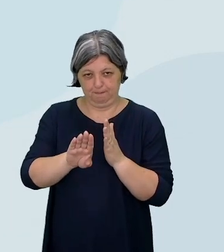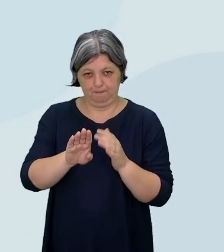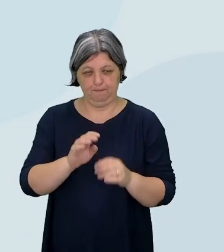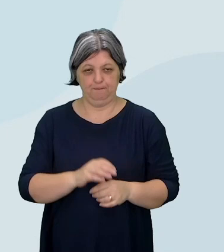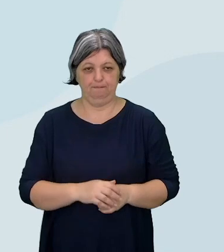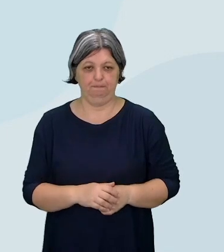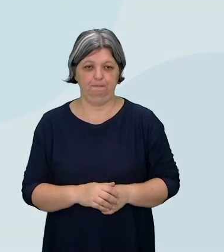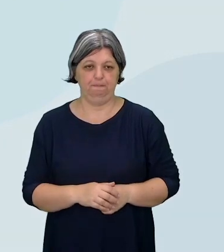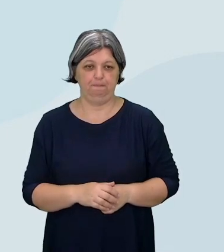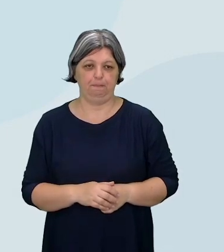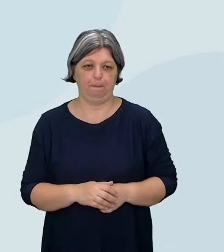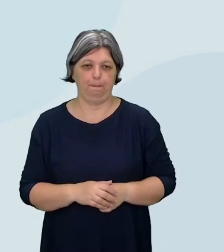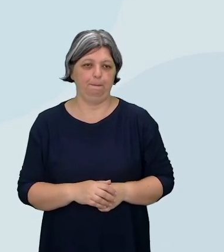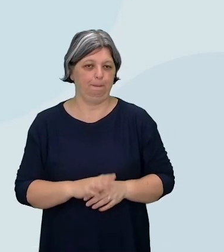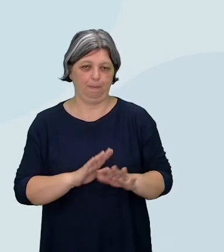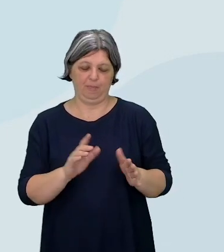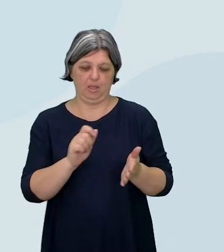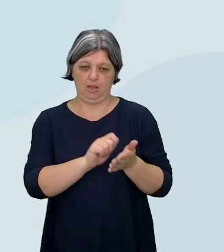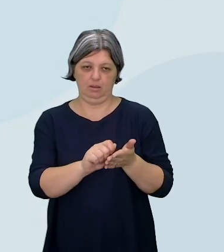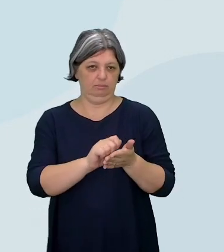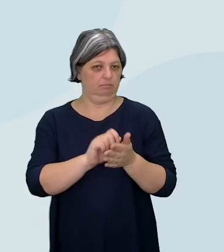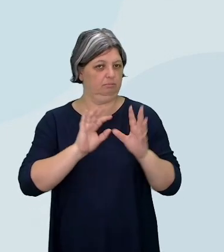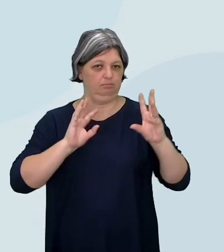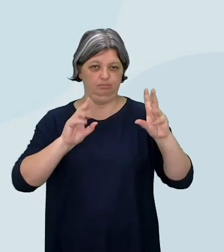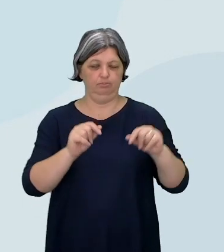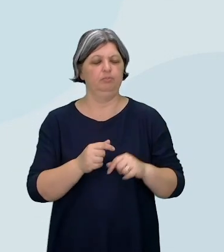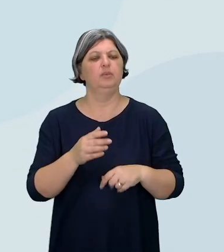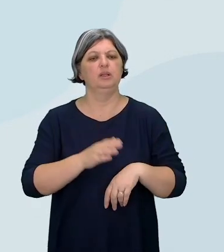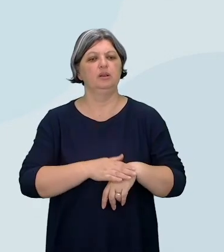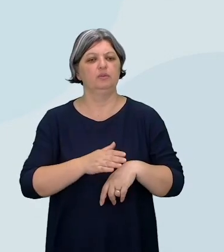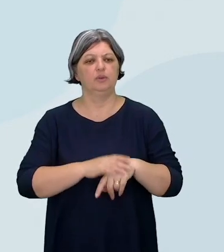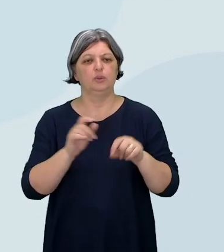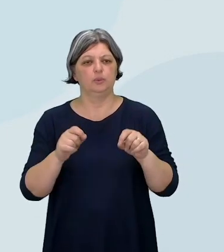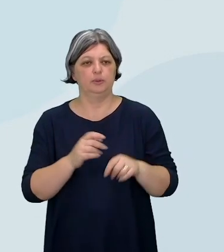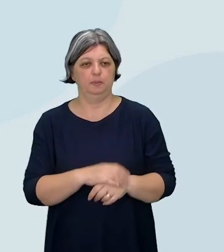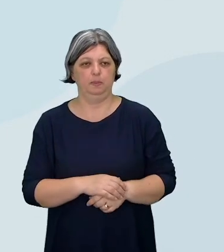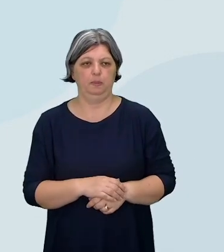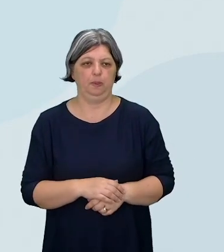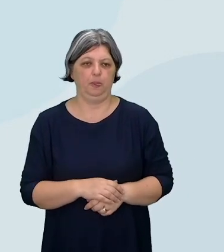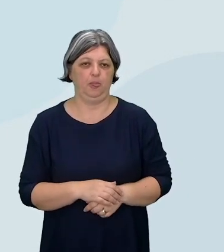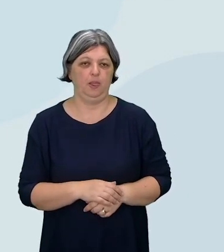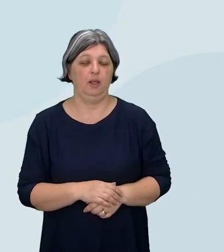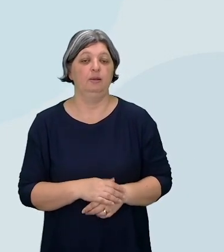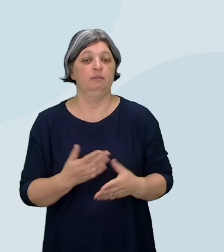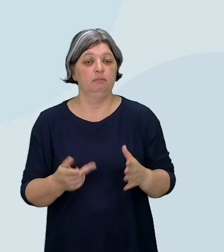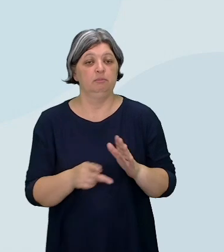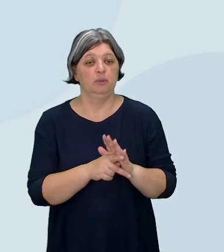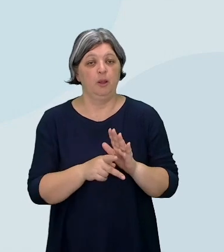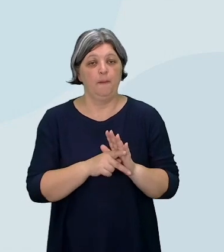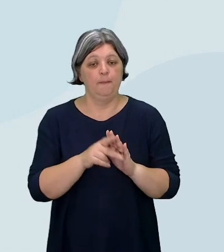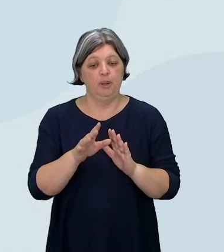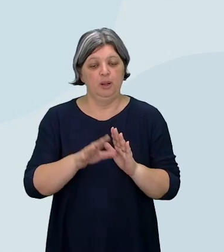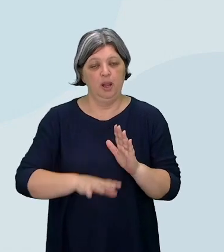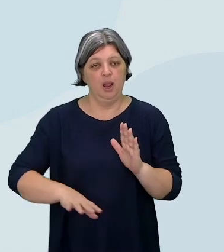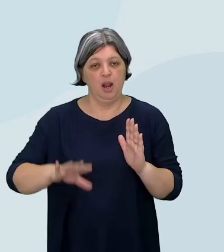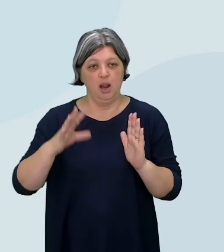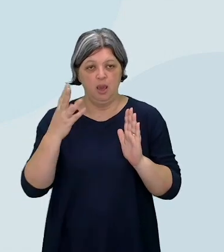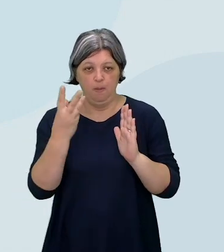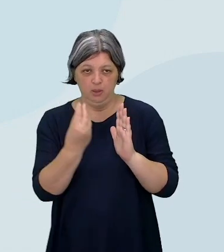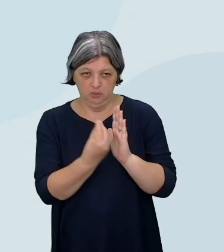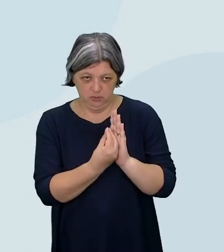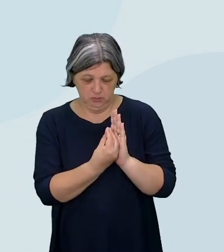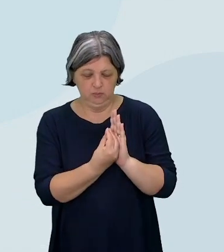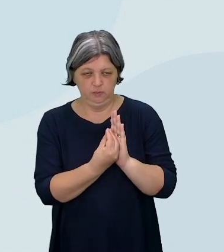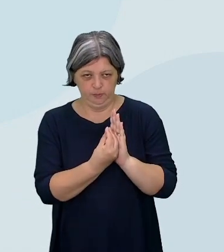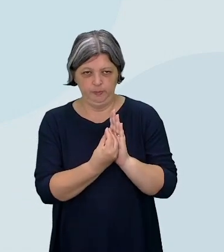slide. Então, vamos apagar tudo aqui. E aí, o que eu faço? Eu começo. Áreas da Amazônia, vamos